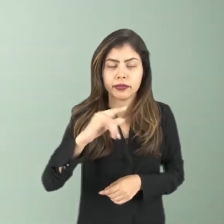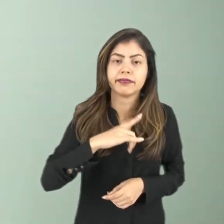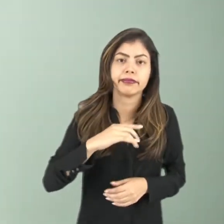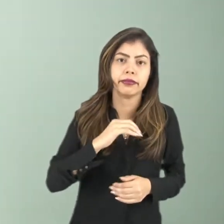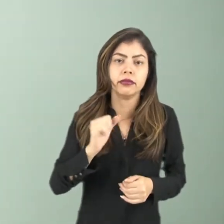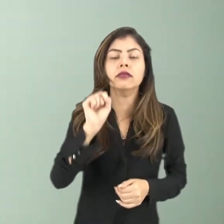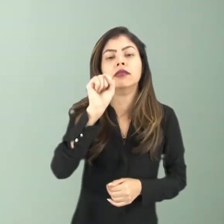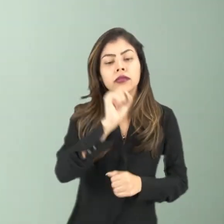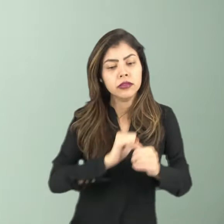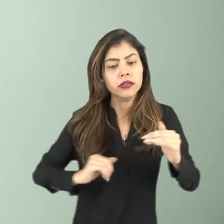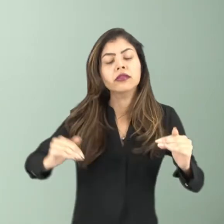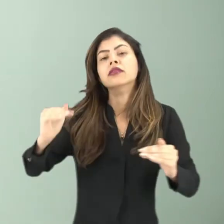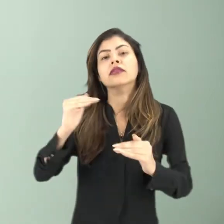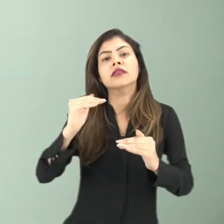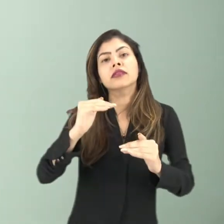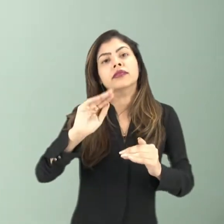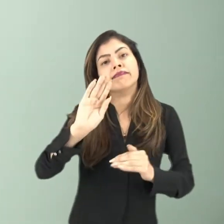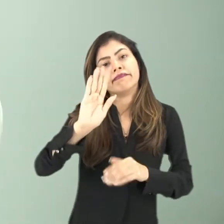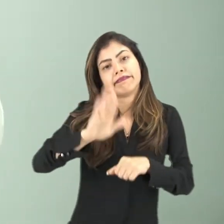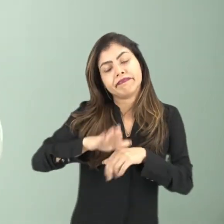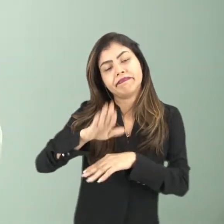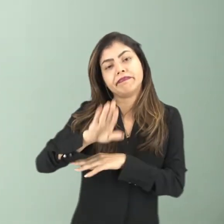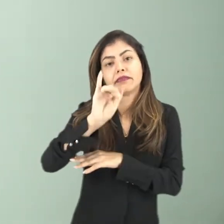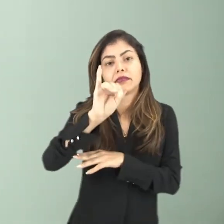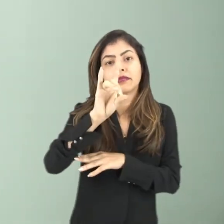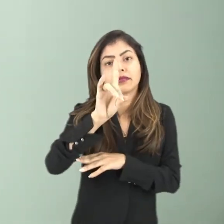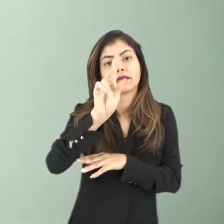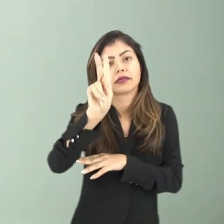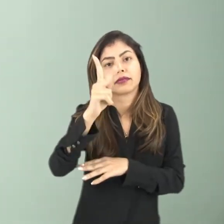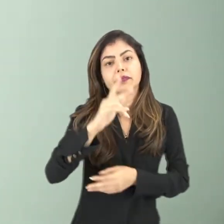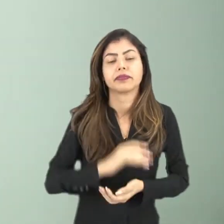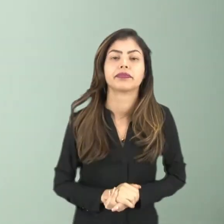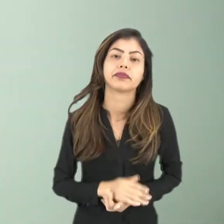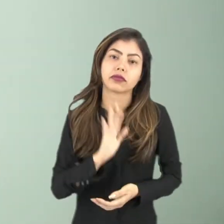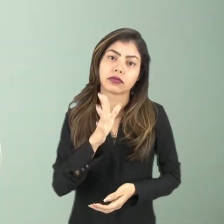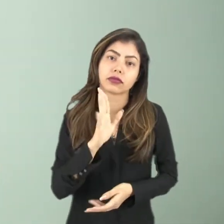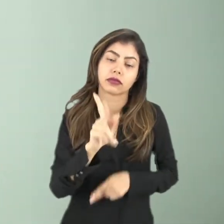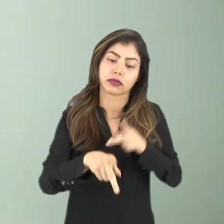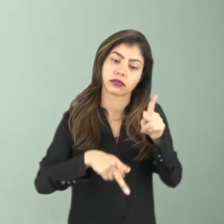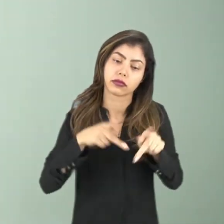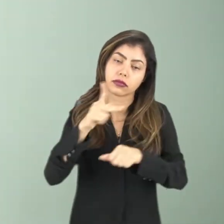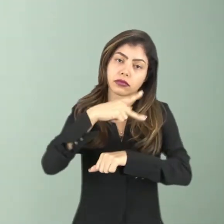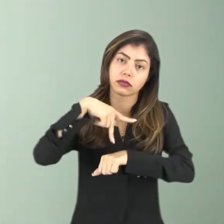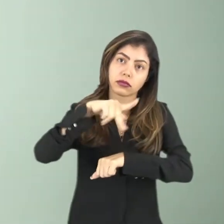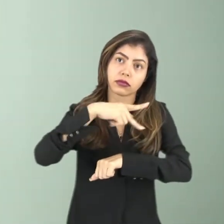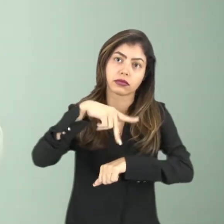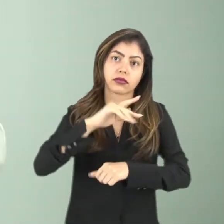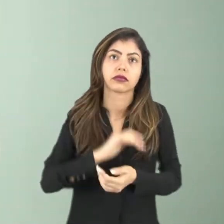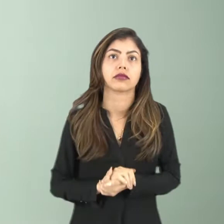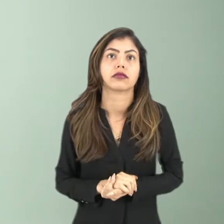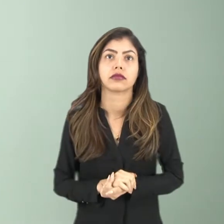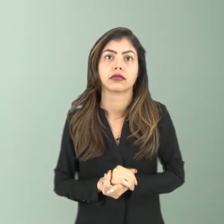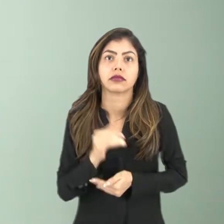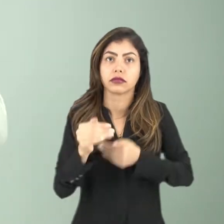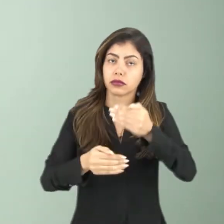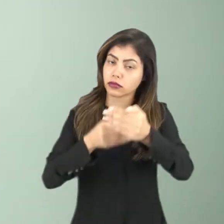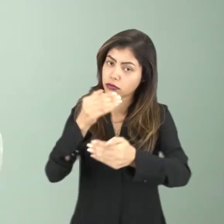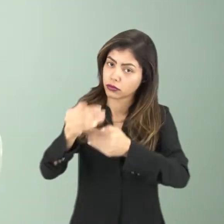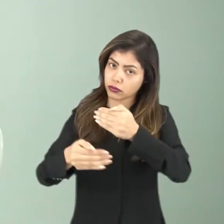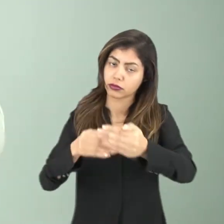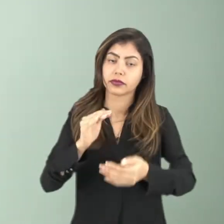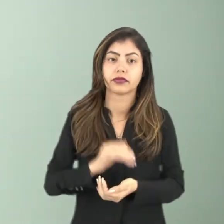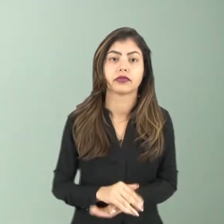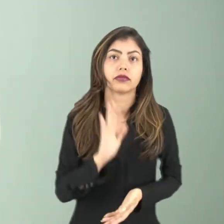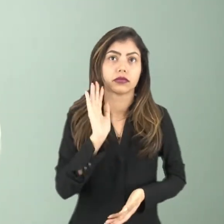ela vai ser de um país subdesenvolvido com um baixo IDH, tá? Já em países emergentes, que estão